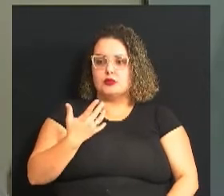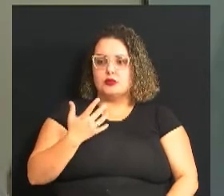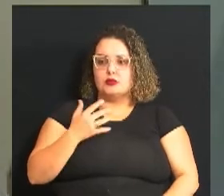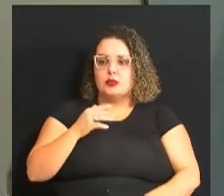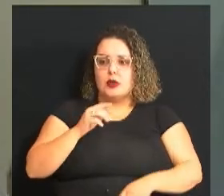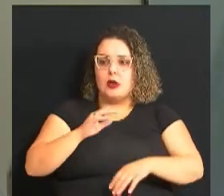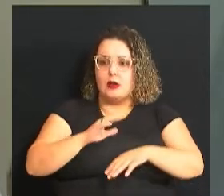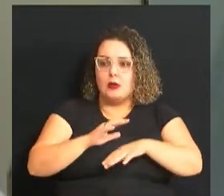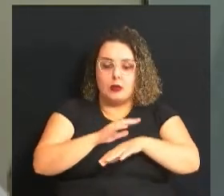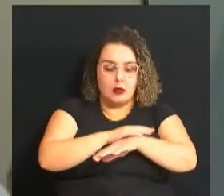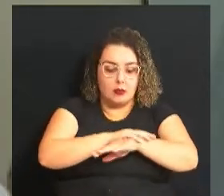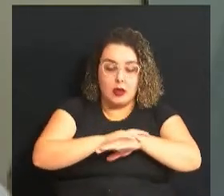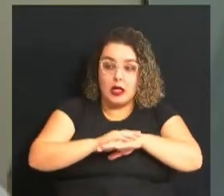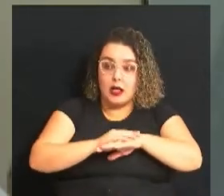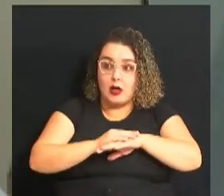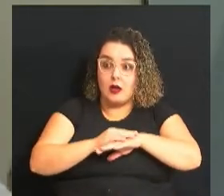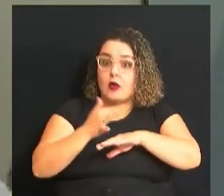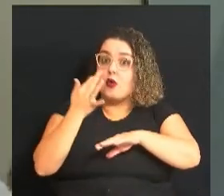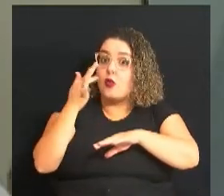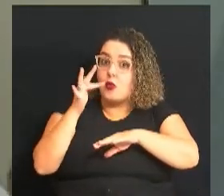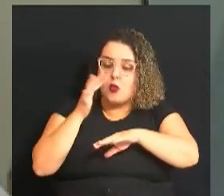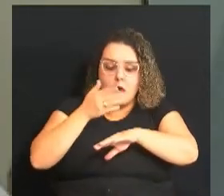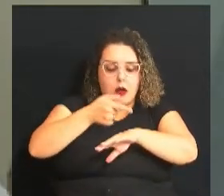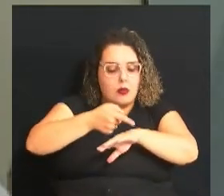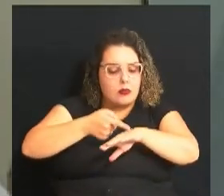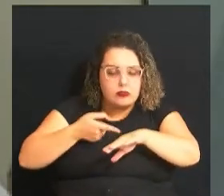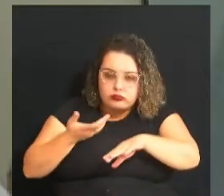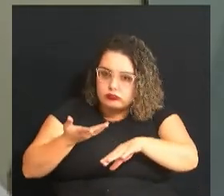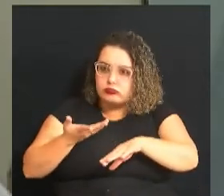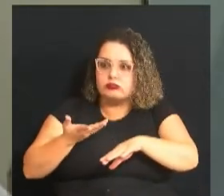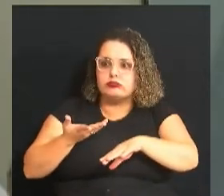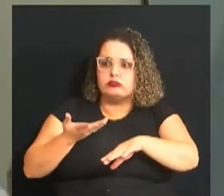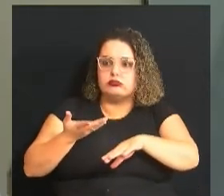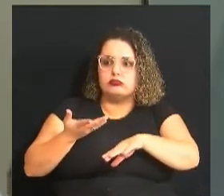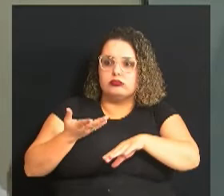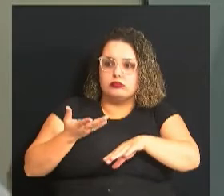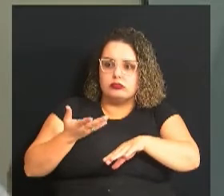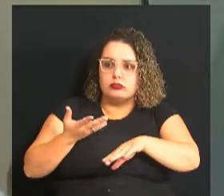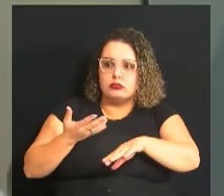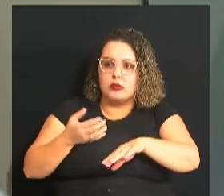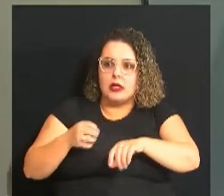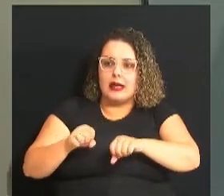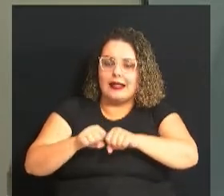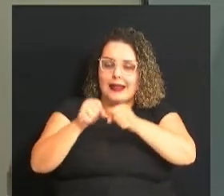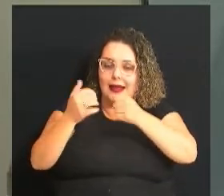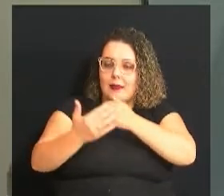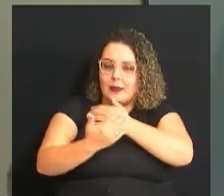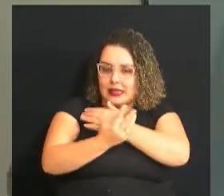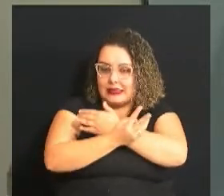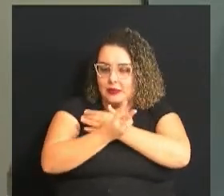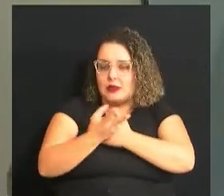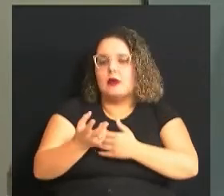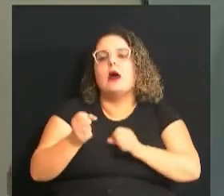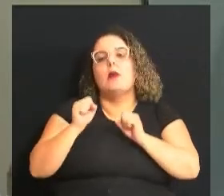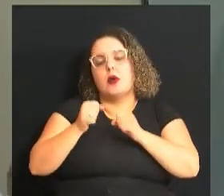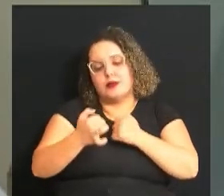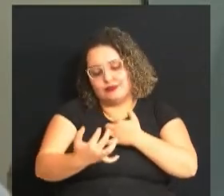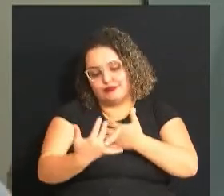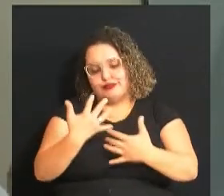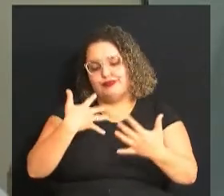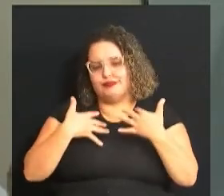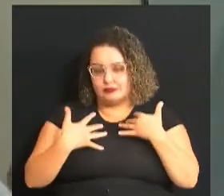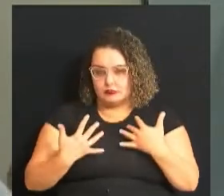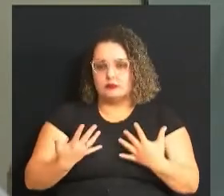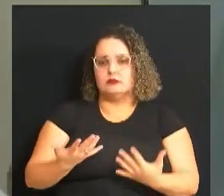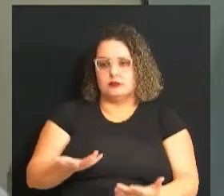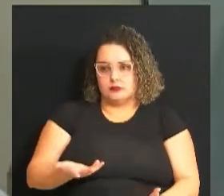nossa pele que está com alguma fissura, com alguma quebra de barreira, pode haver sim a contaminação. Uma outra